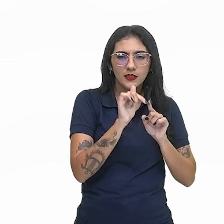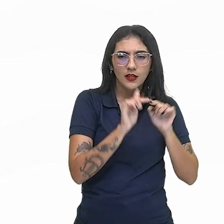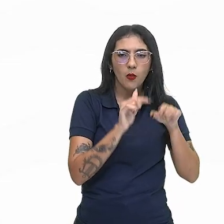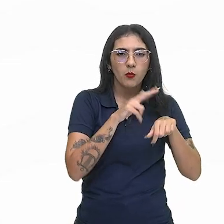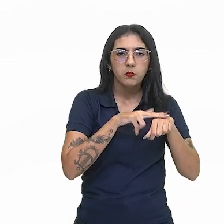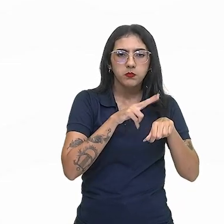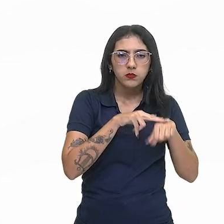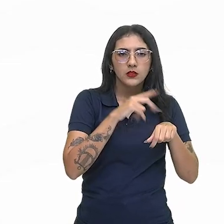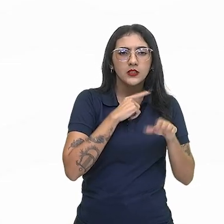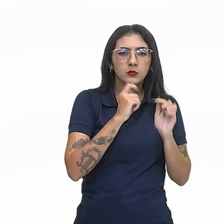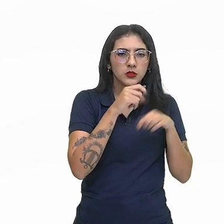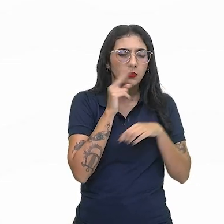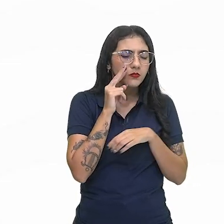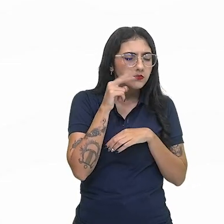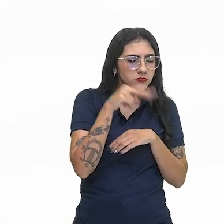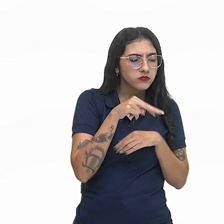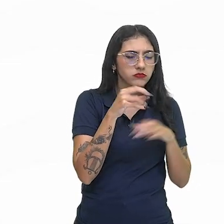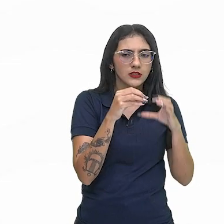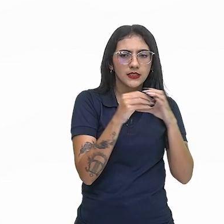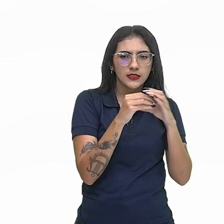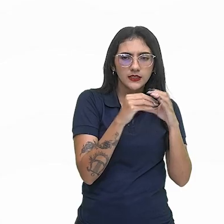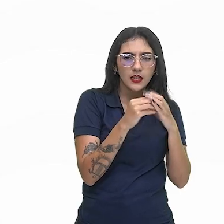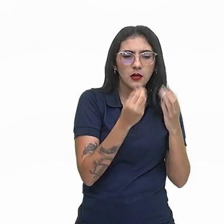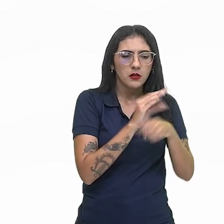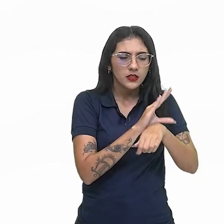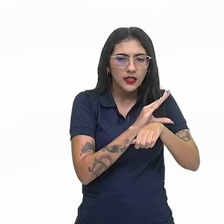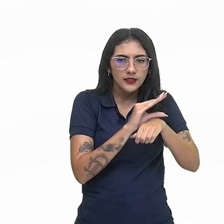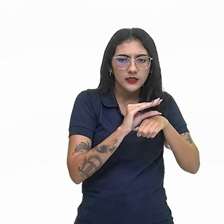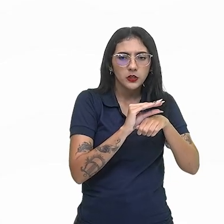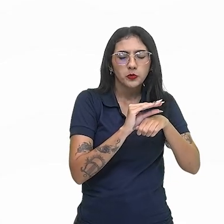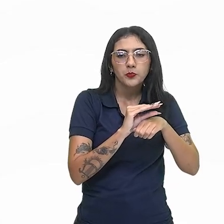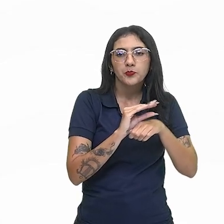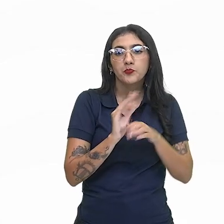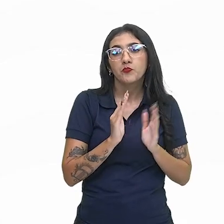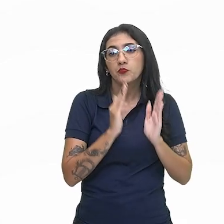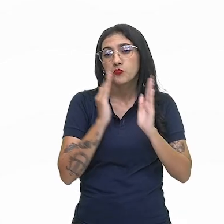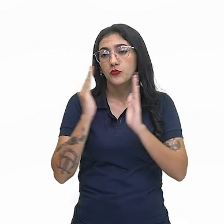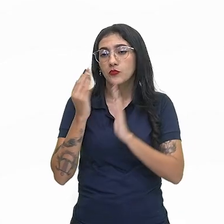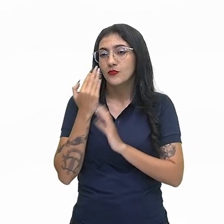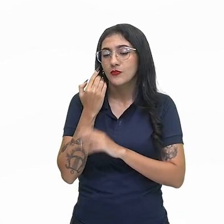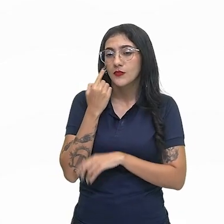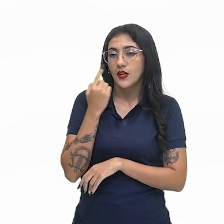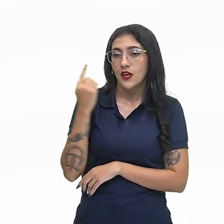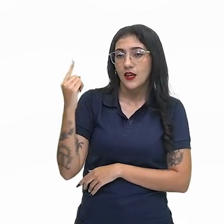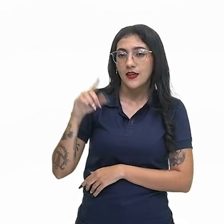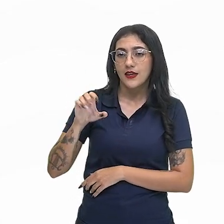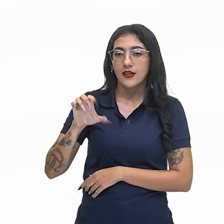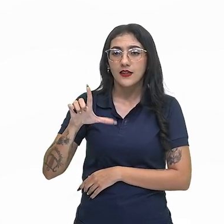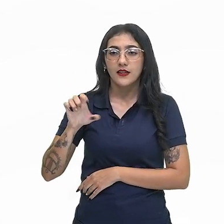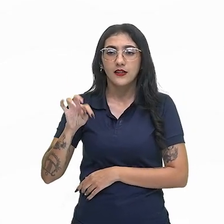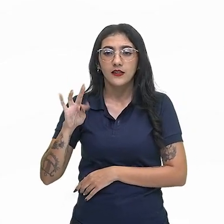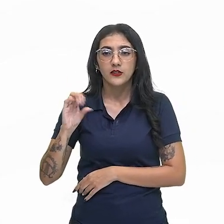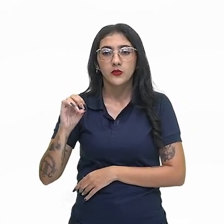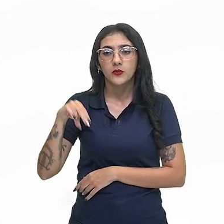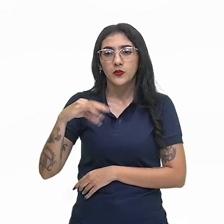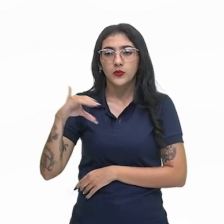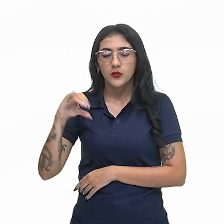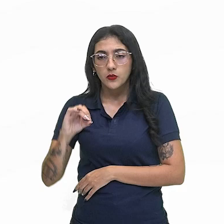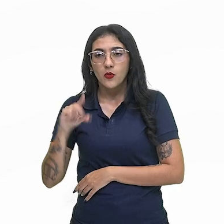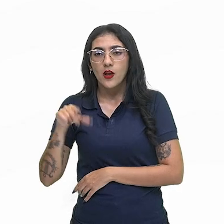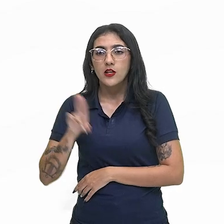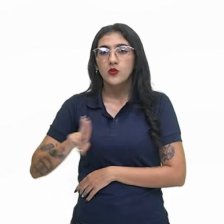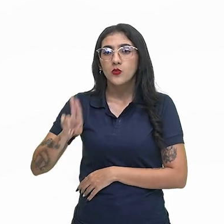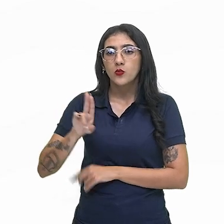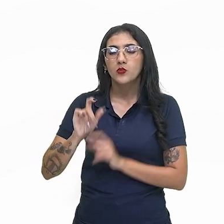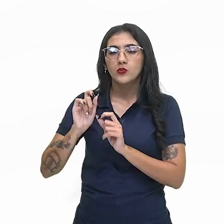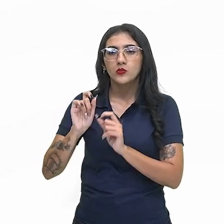permite observar células e tecidos. Já o microscópio chamado de eletrônico, ele utiliza